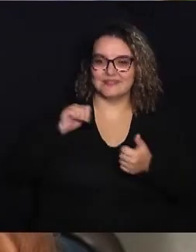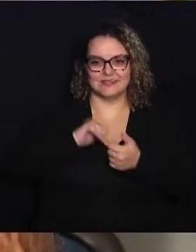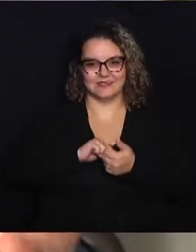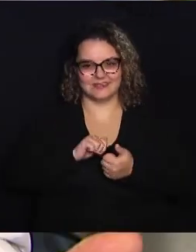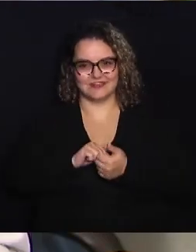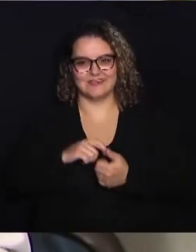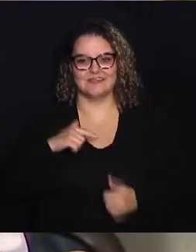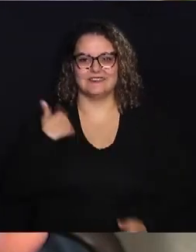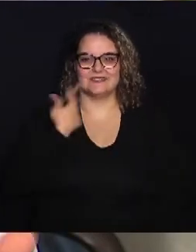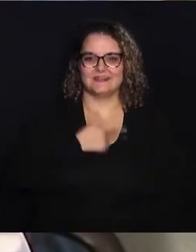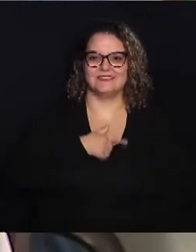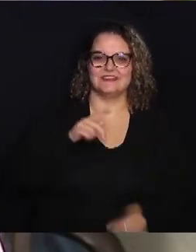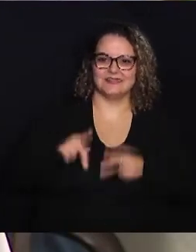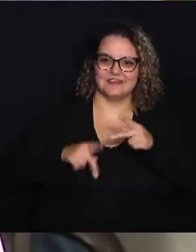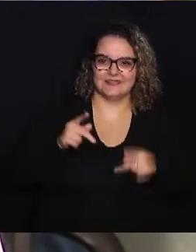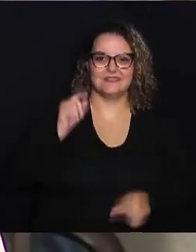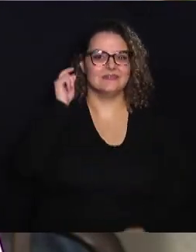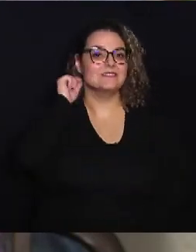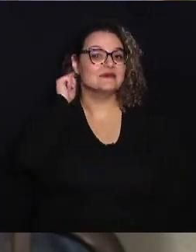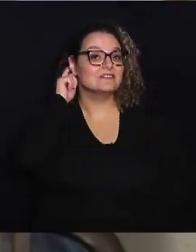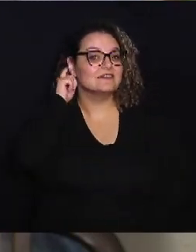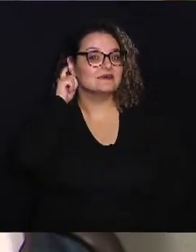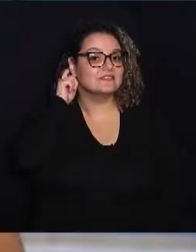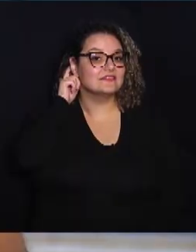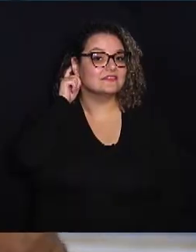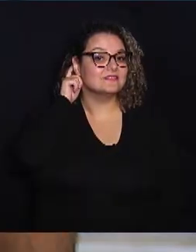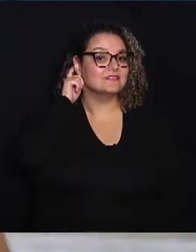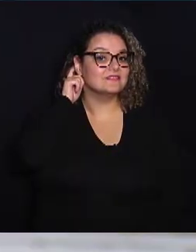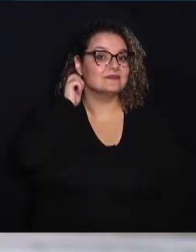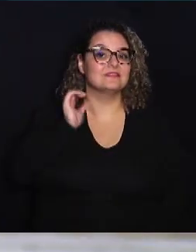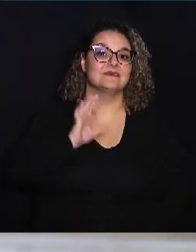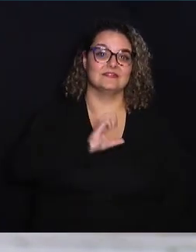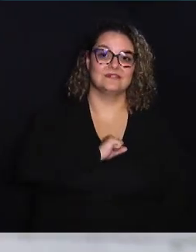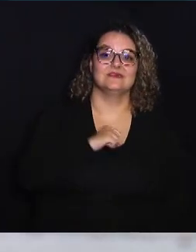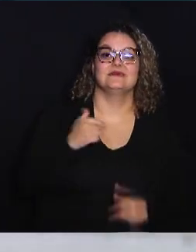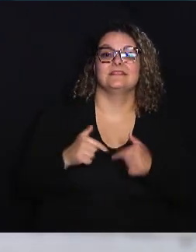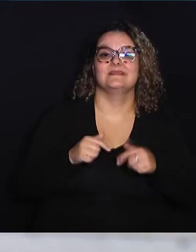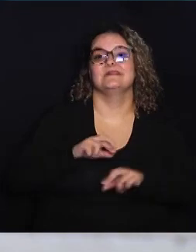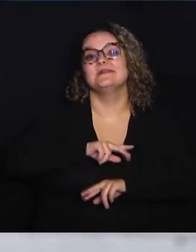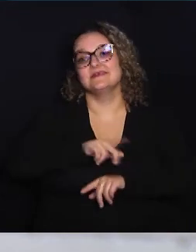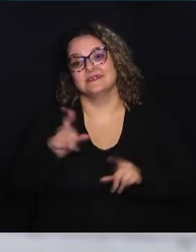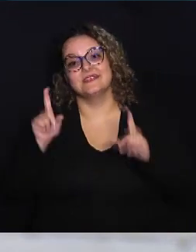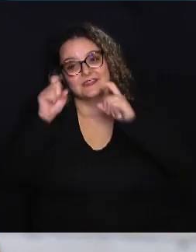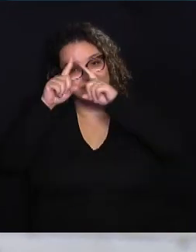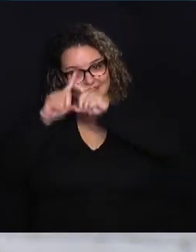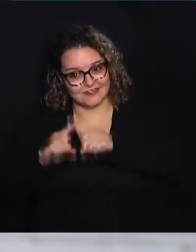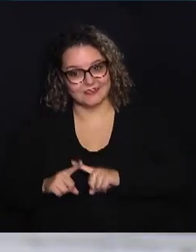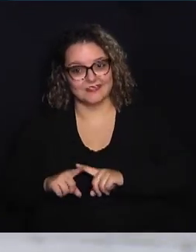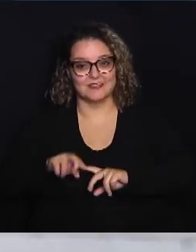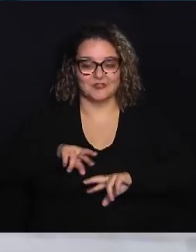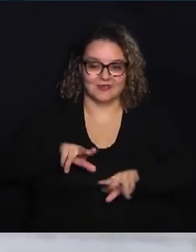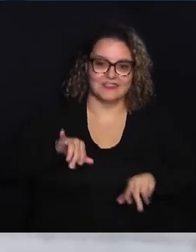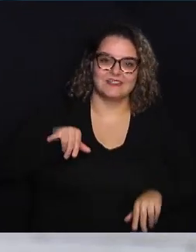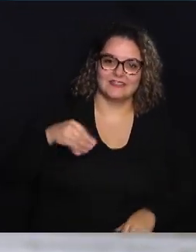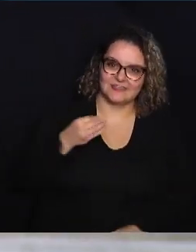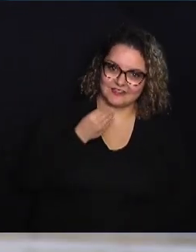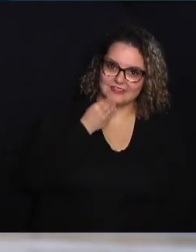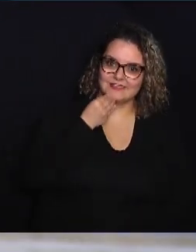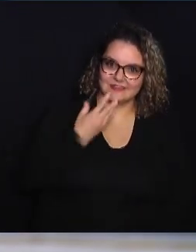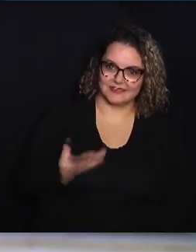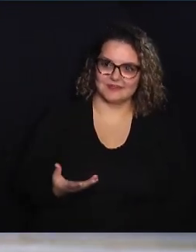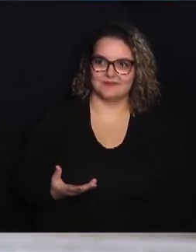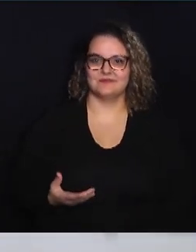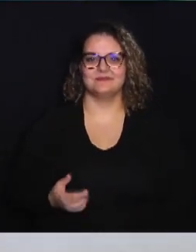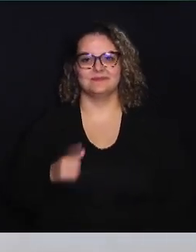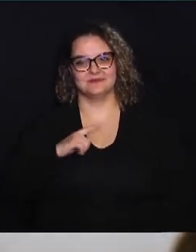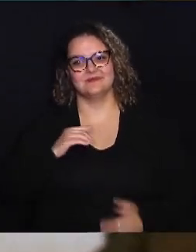vez maior qualidade para a nossa população. Gosto muito de trabalhar ali, é um setor com muitos desafios e muitas oportunidades.